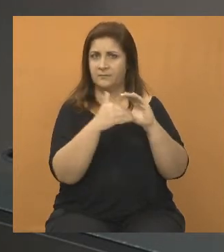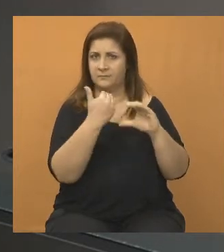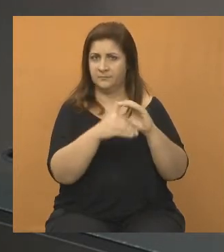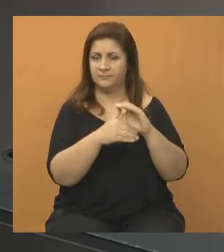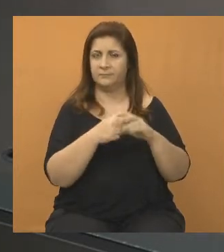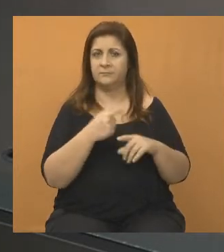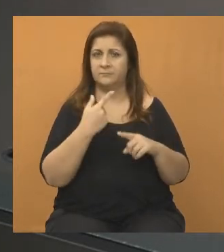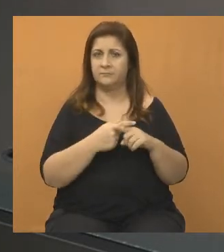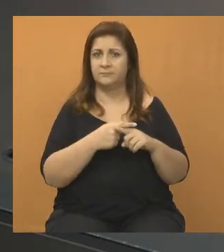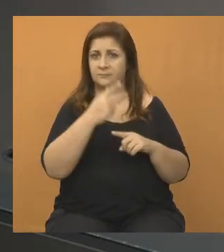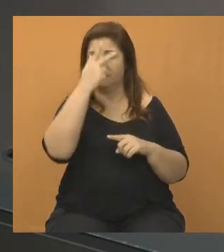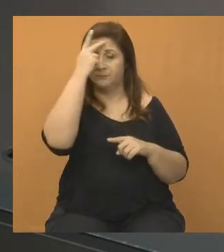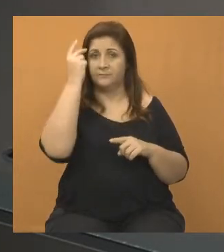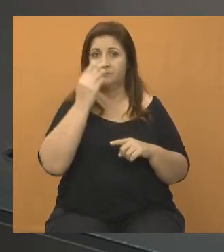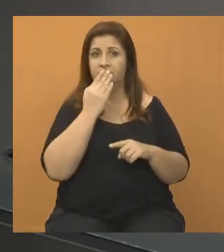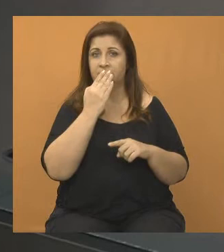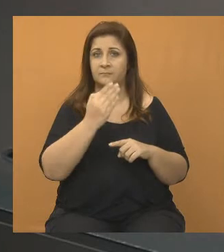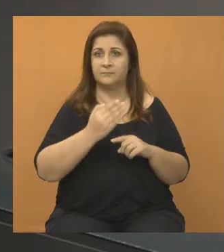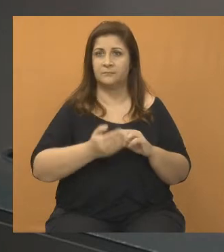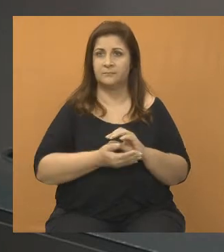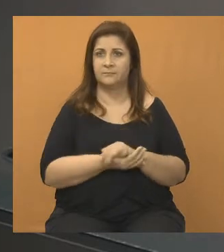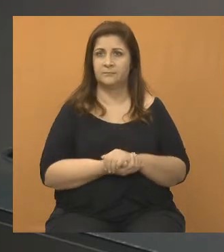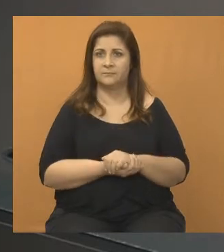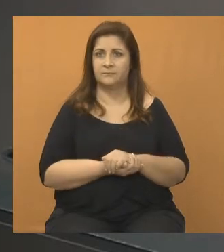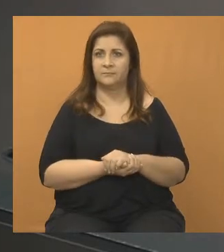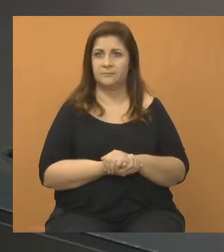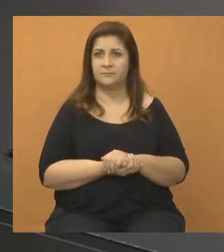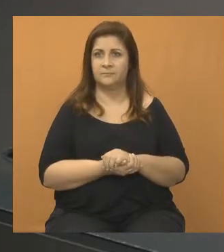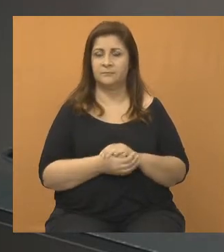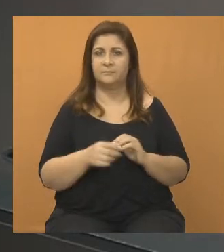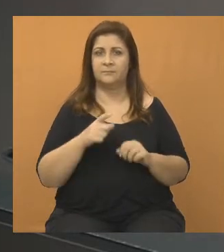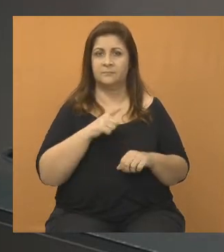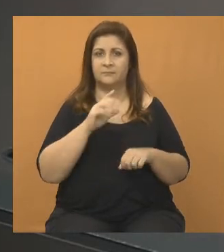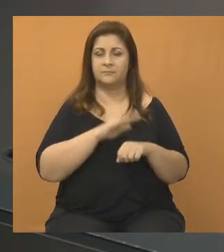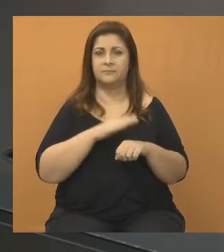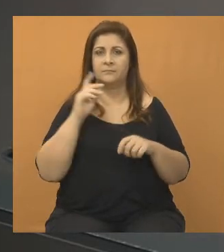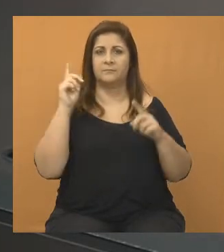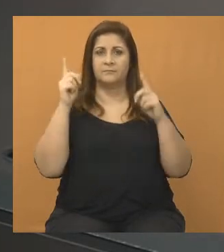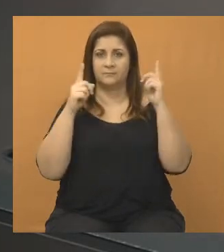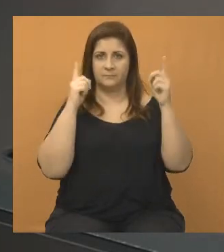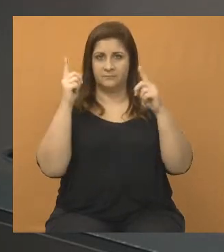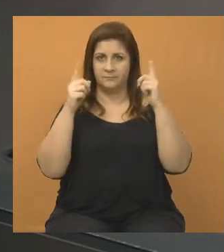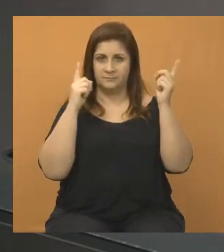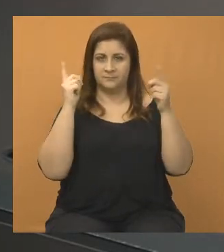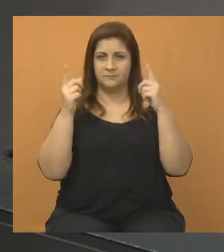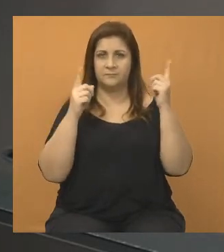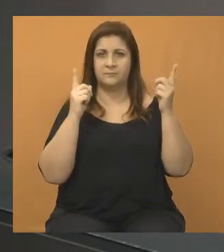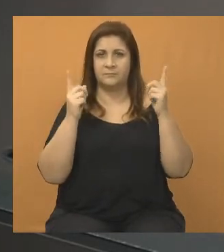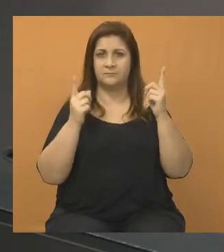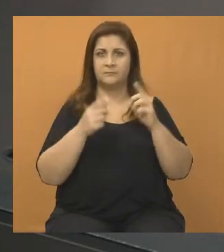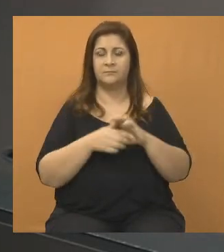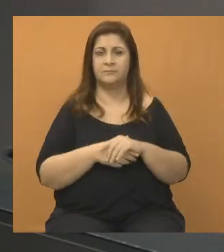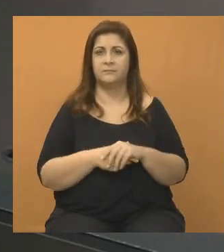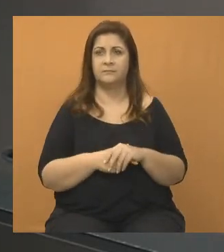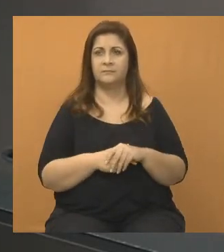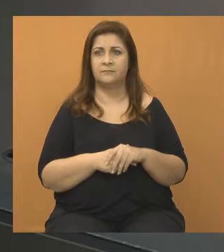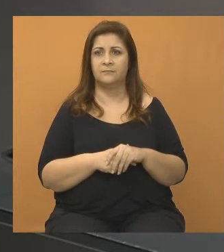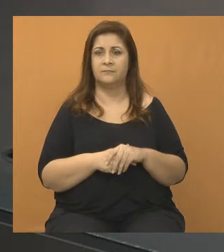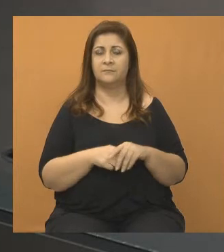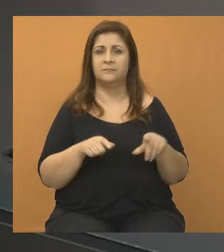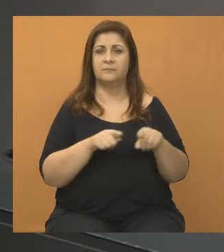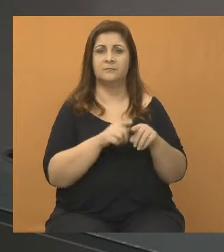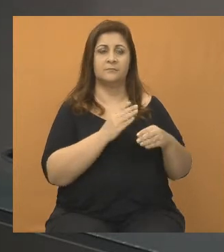estão pedindo para que coloque mais uma ambulância na OS com relação da UPA e a